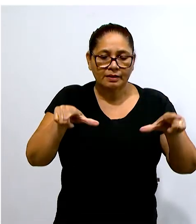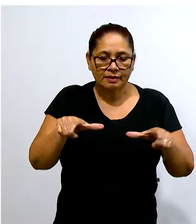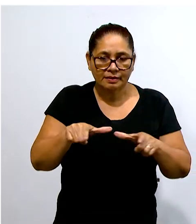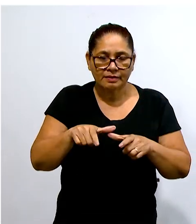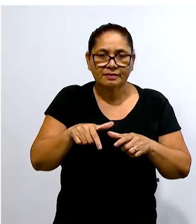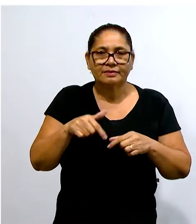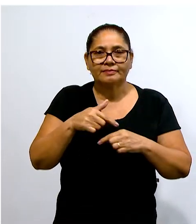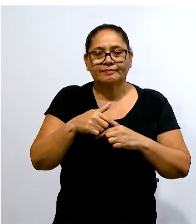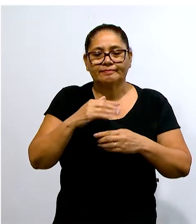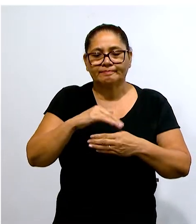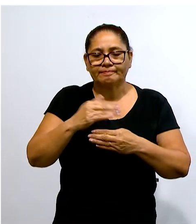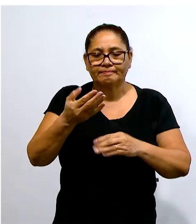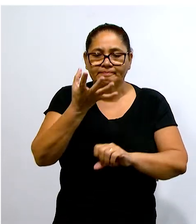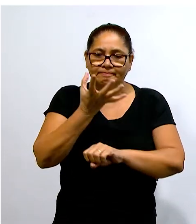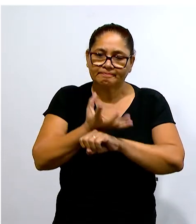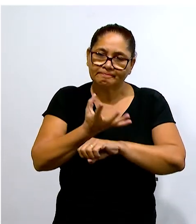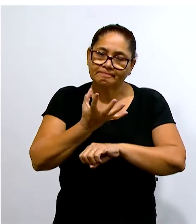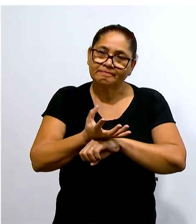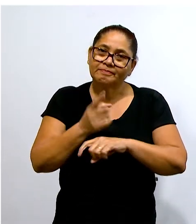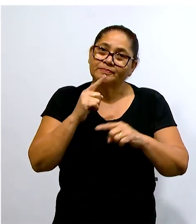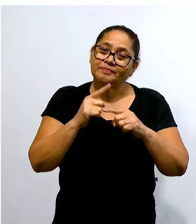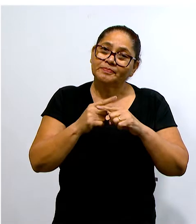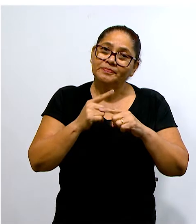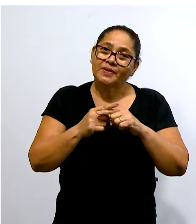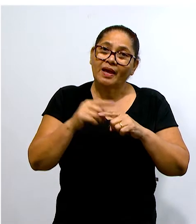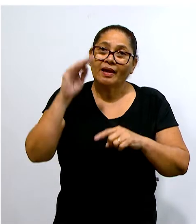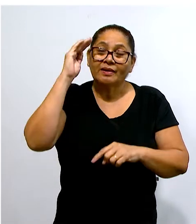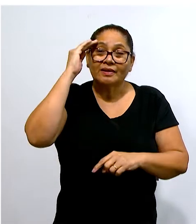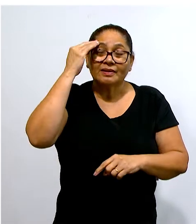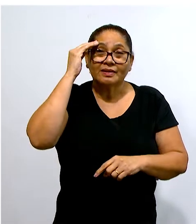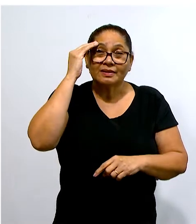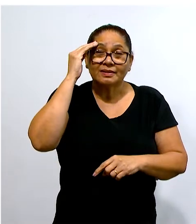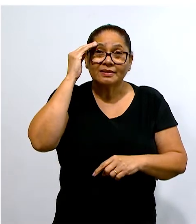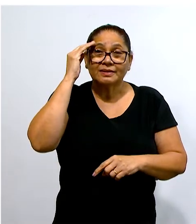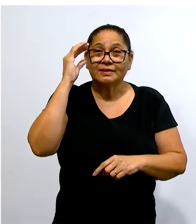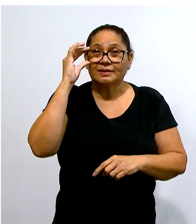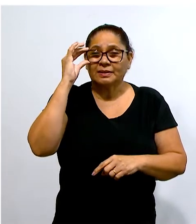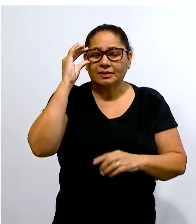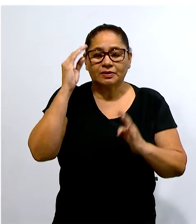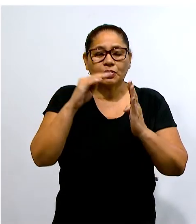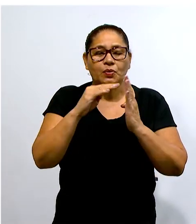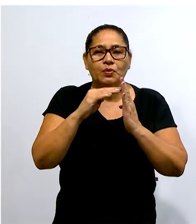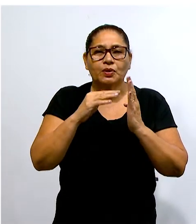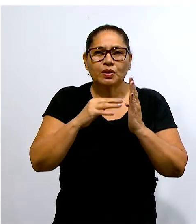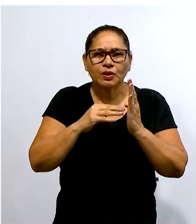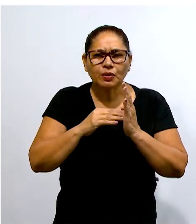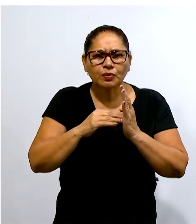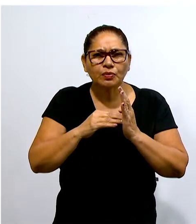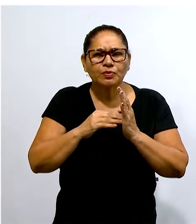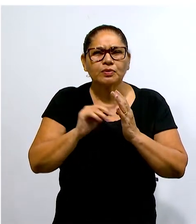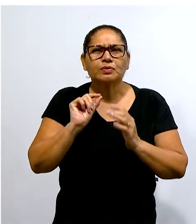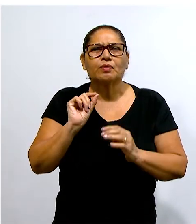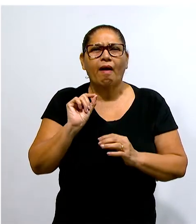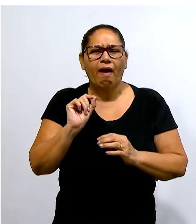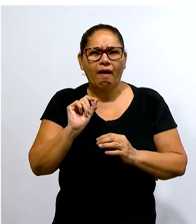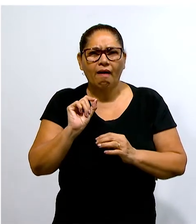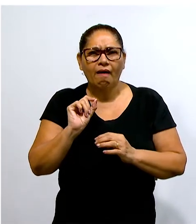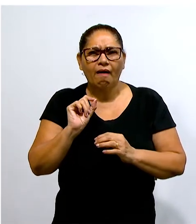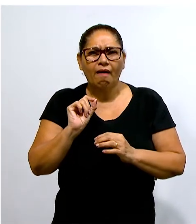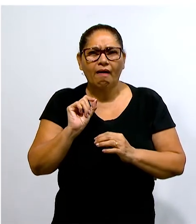disciplinas. Por quê? Porque ele não entende que o conteúdo, né? Os